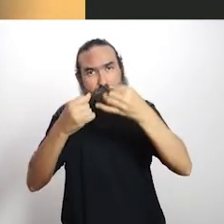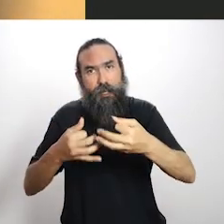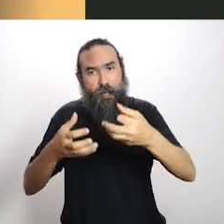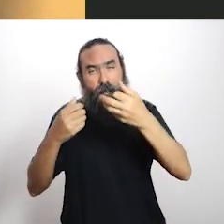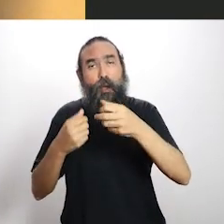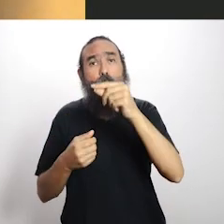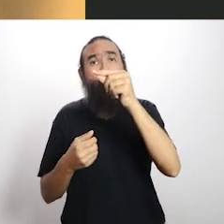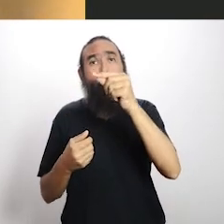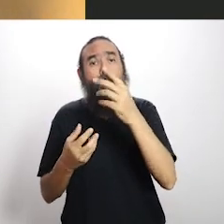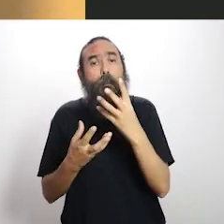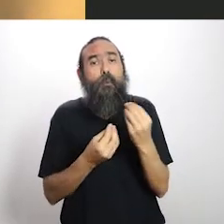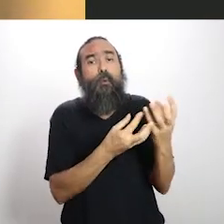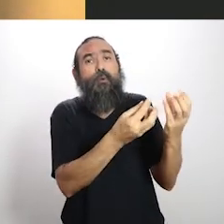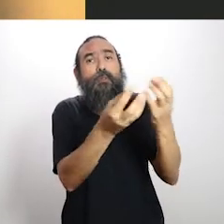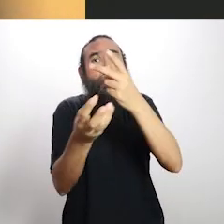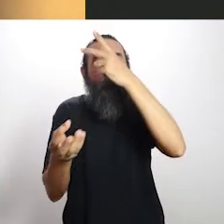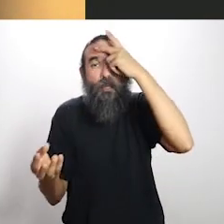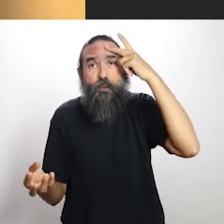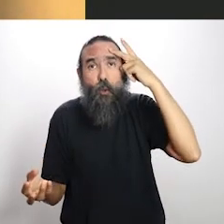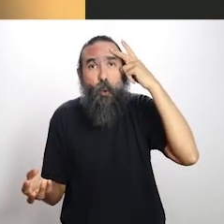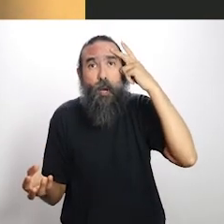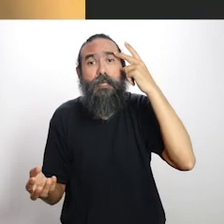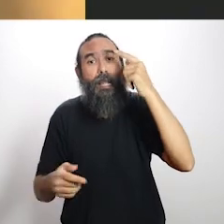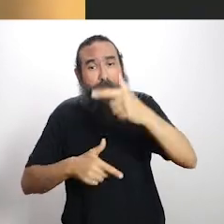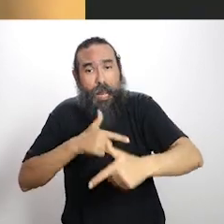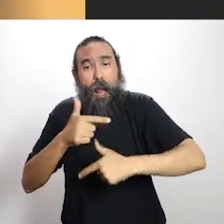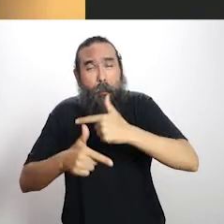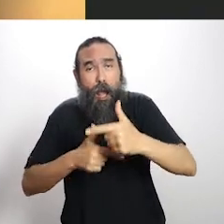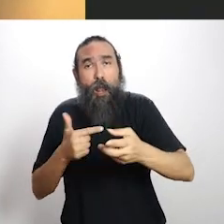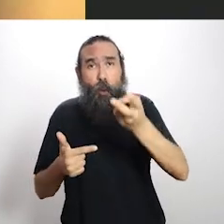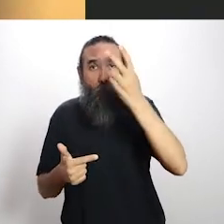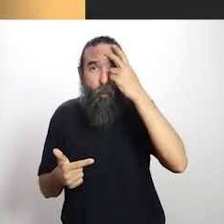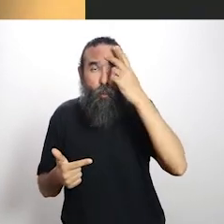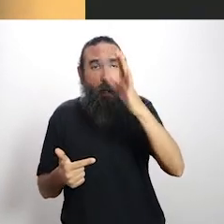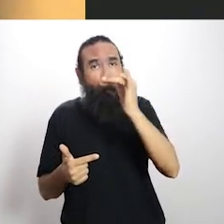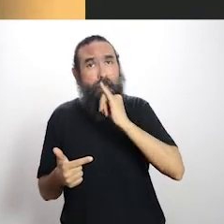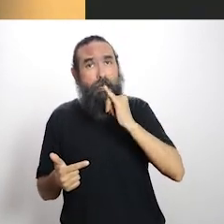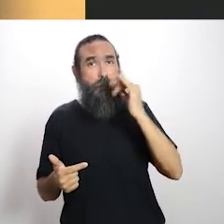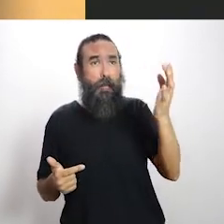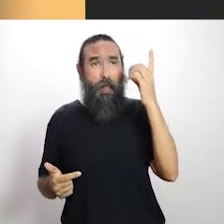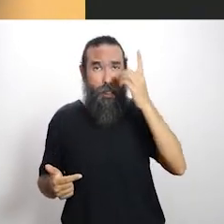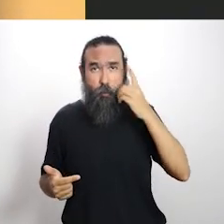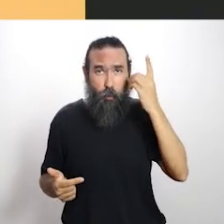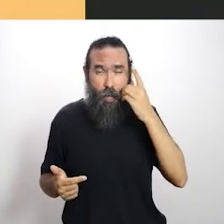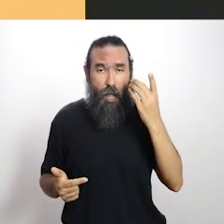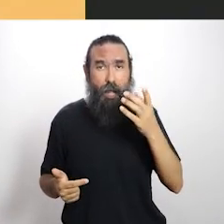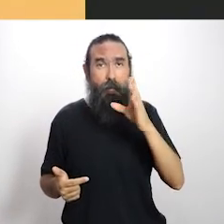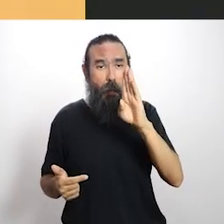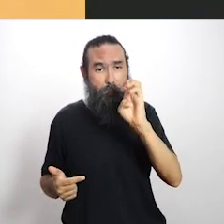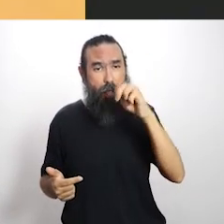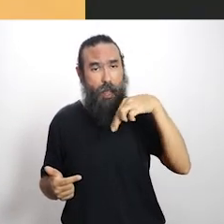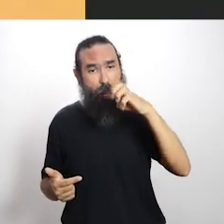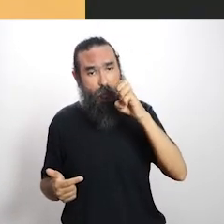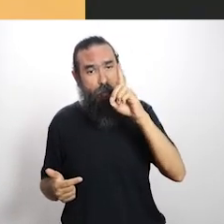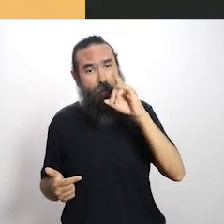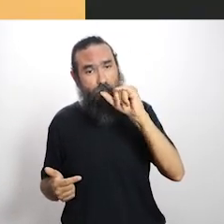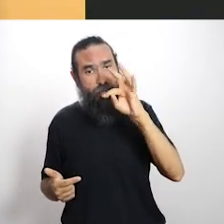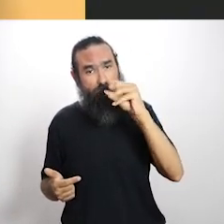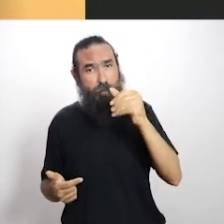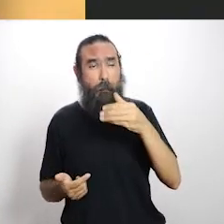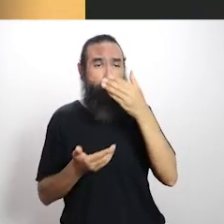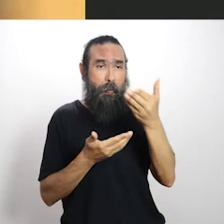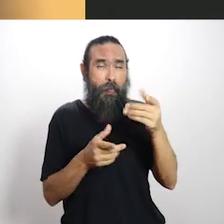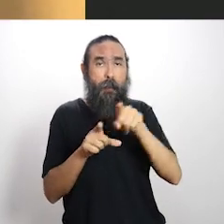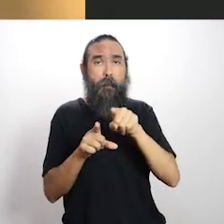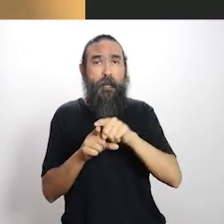cooperação e depois a Jandira Feghali que foi a relatora também teve a sensibilidade de juntar todas